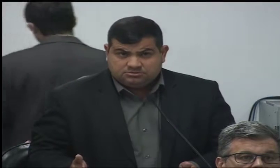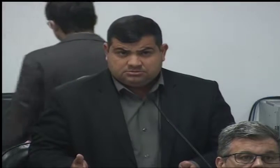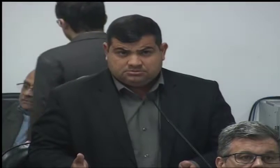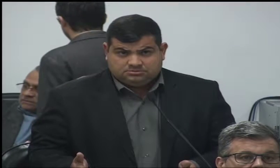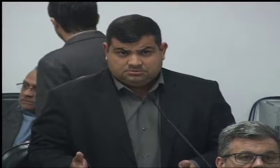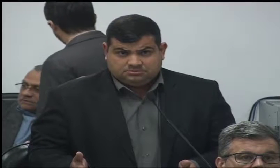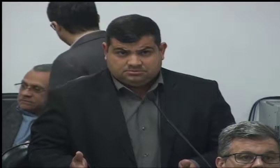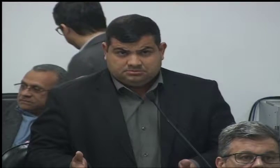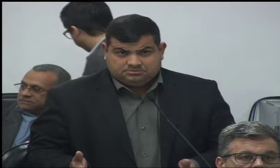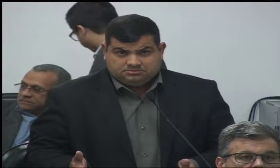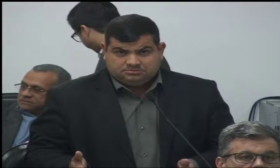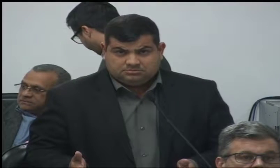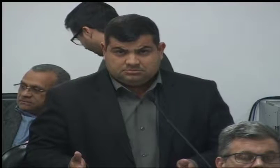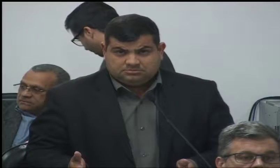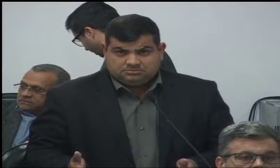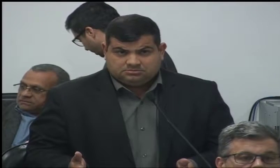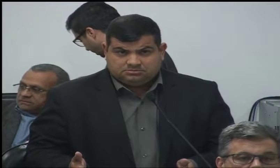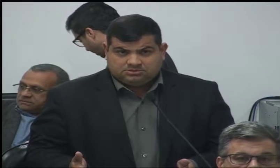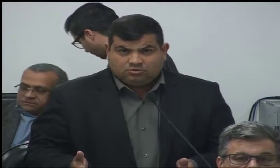anos.